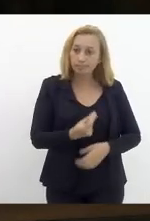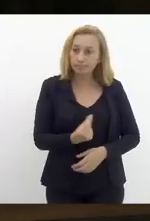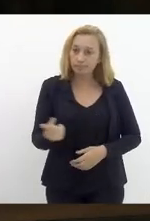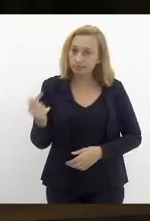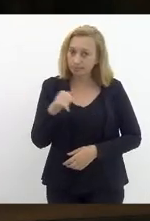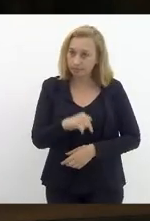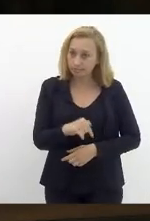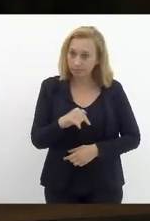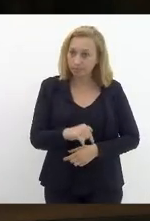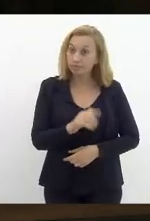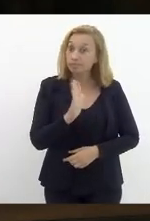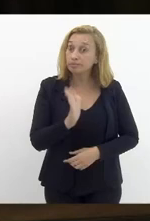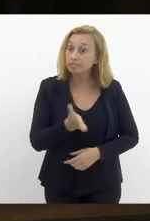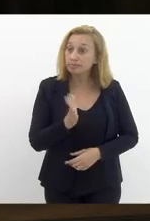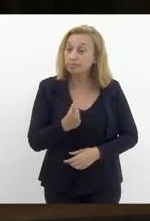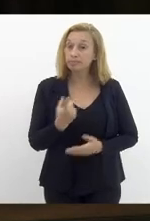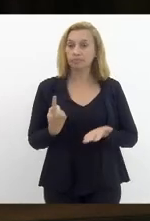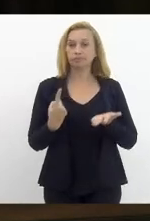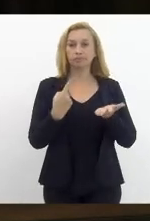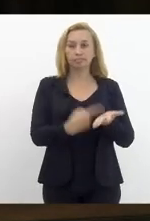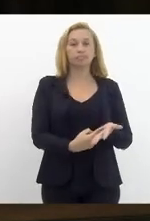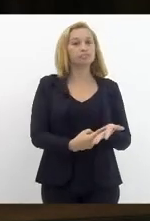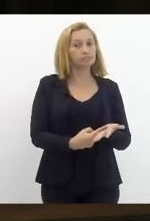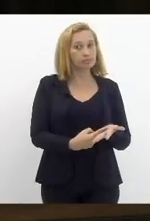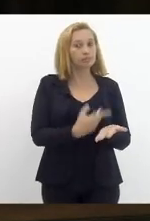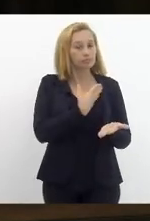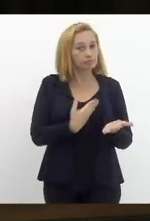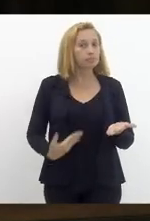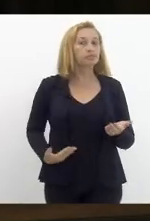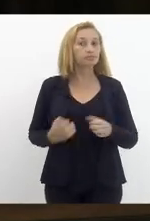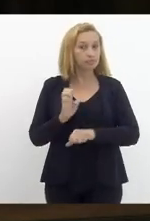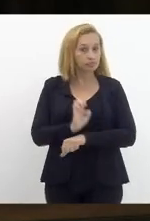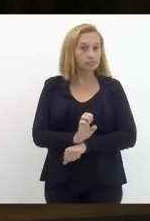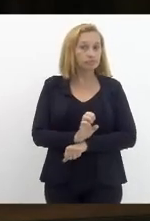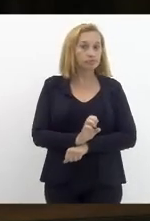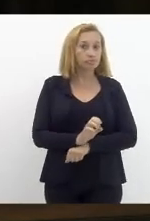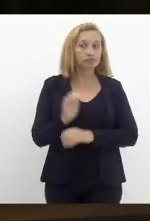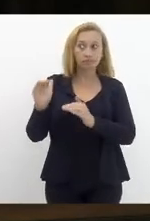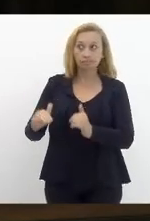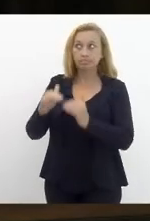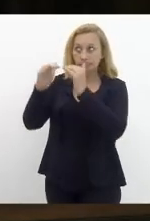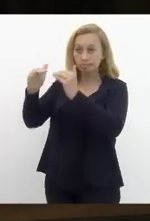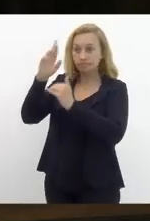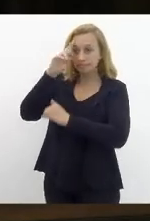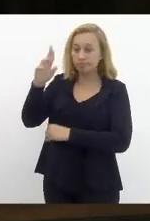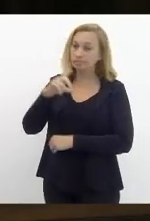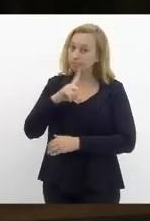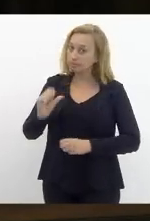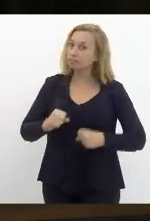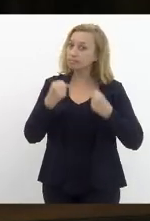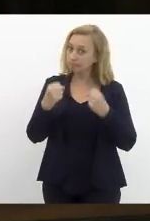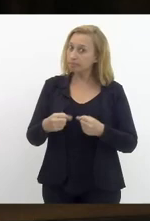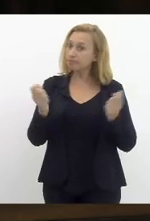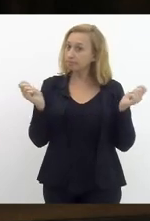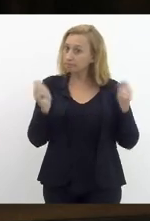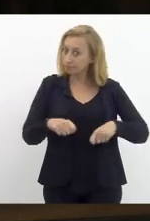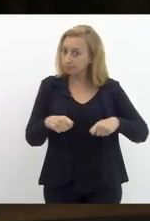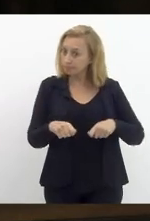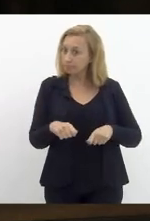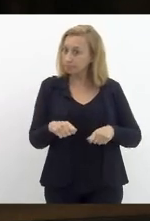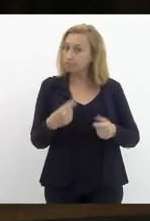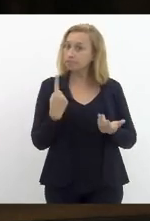daqui já com compromisso do governo do Estado. E Vossa Excelência tem poder e competência para fazer